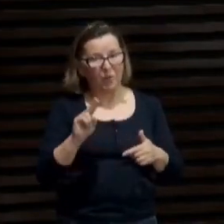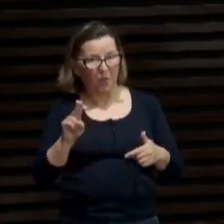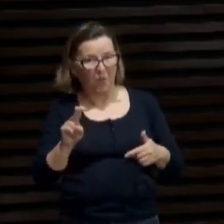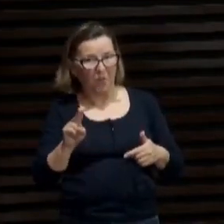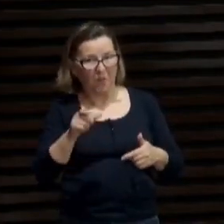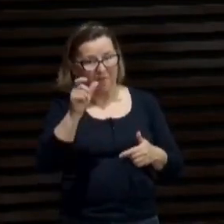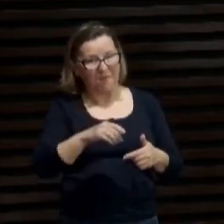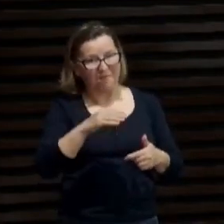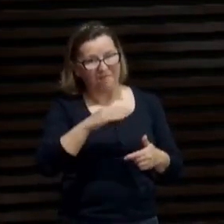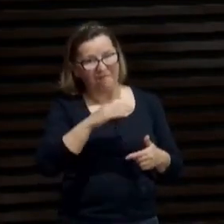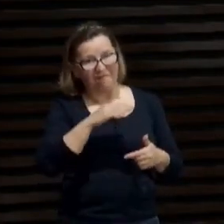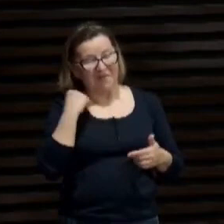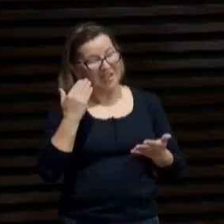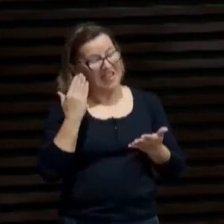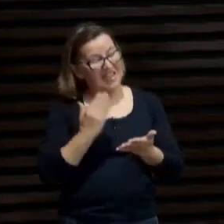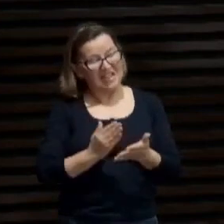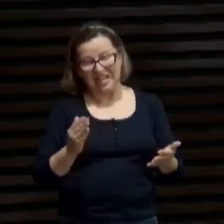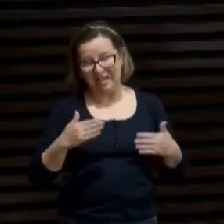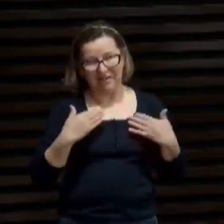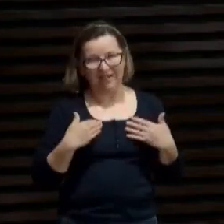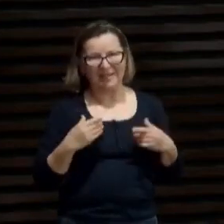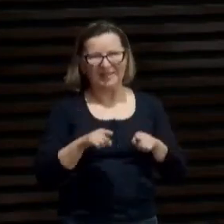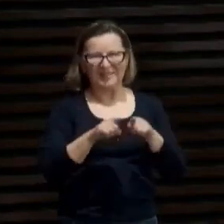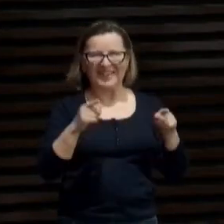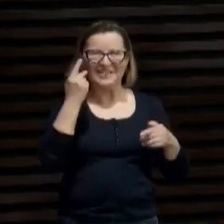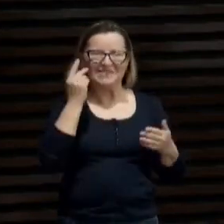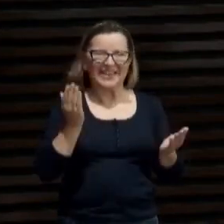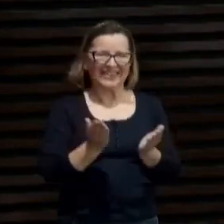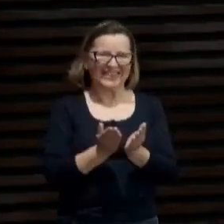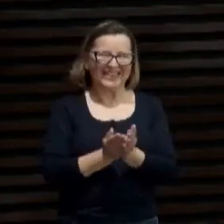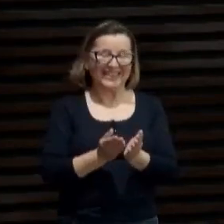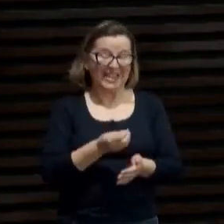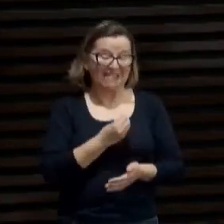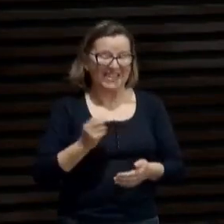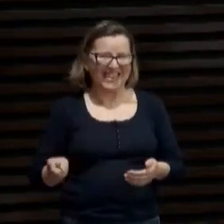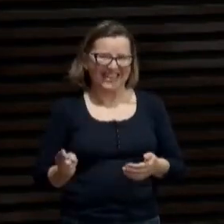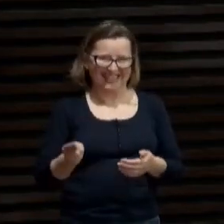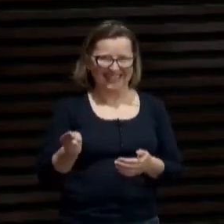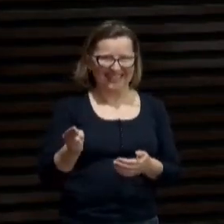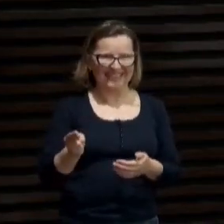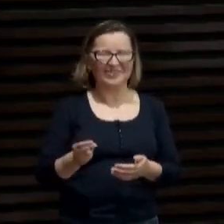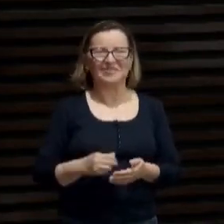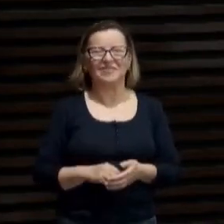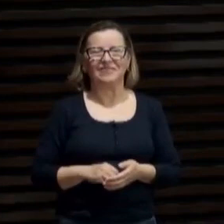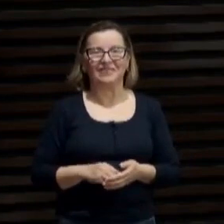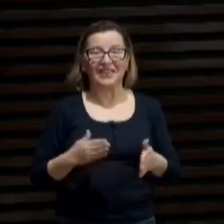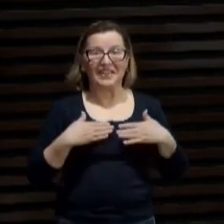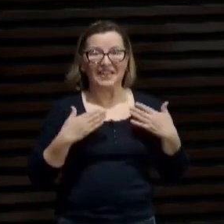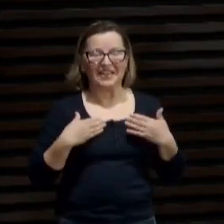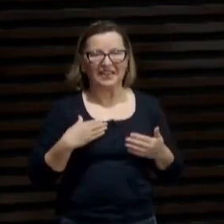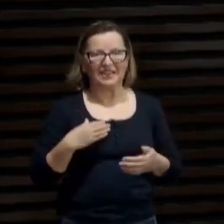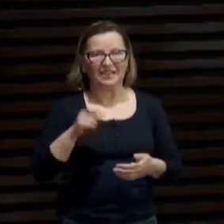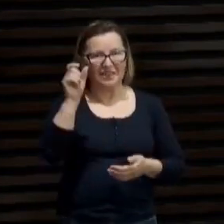Para o crente não, a alegria é eterna. A vida é eterna. É para sempre. A alegria do ímpio,